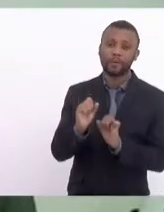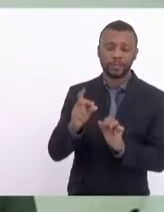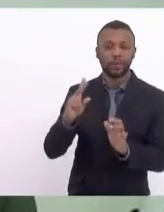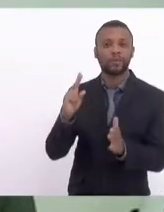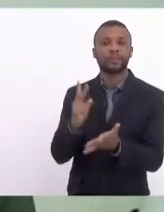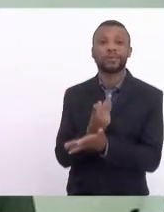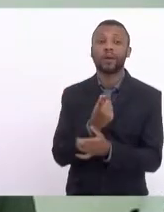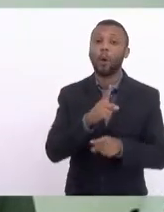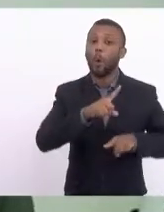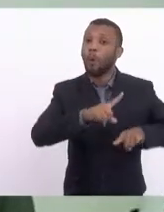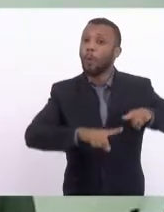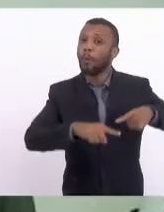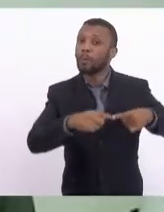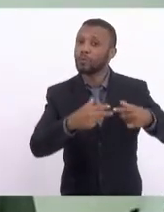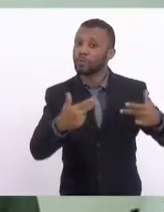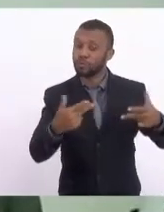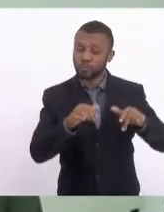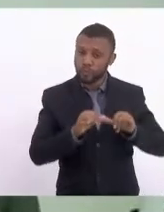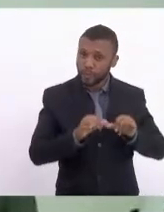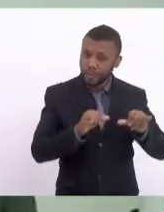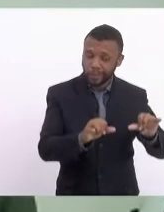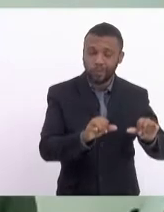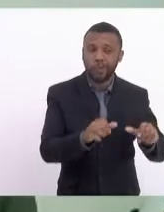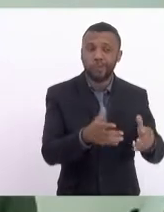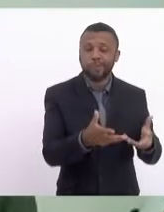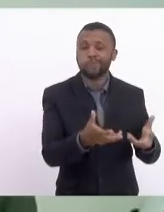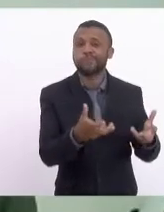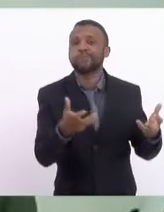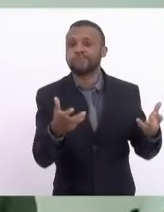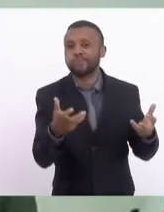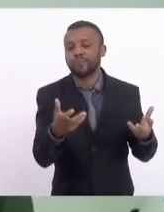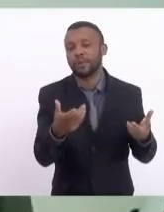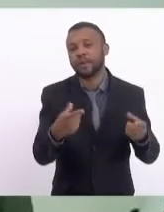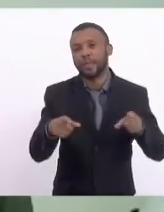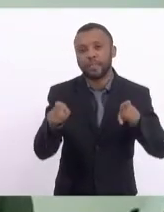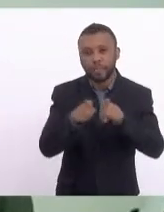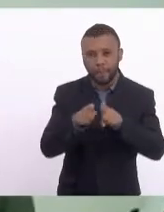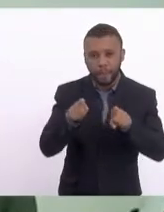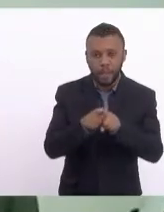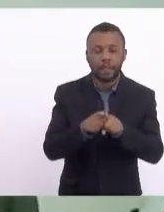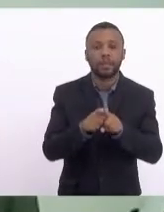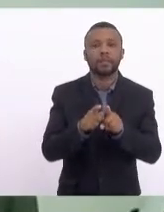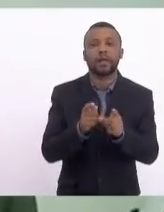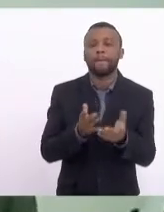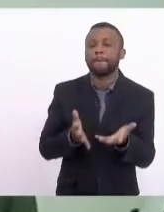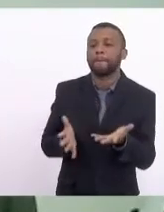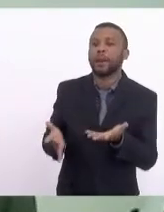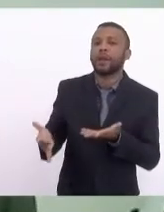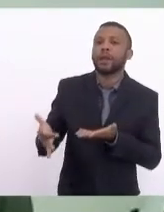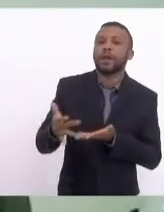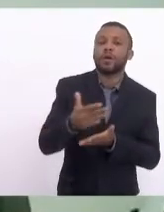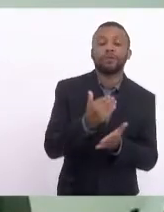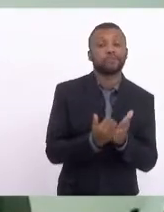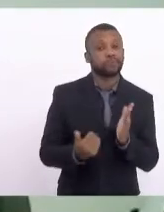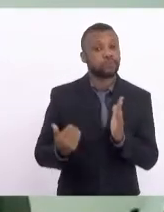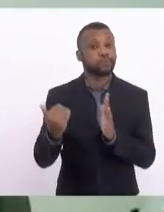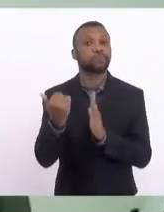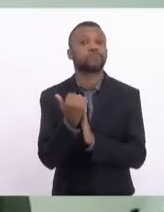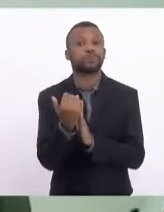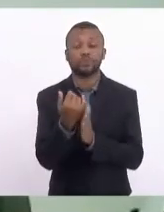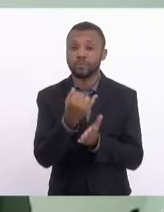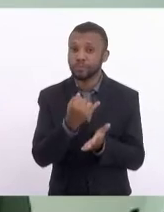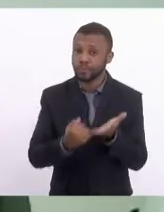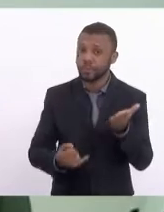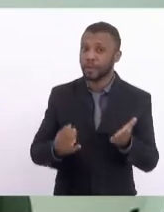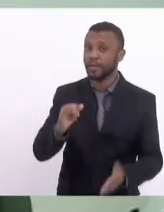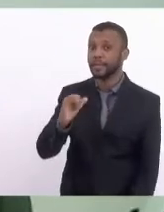produtos e, com isso, também se aumentaria a arrecadação do ICMS, porque o